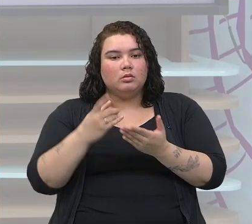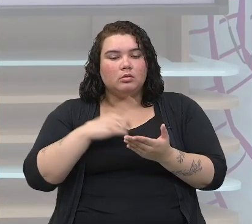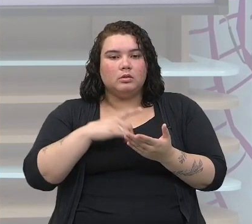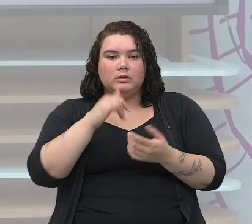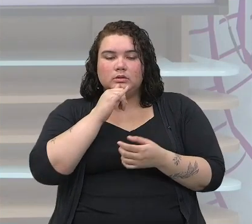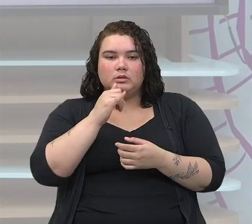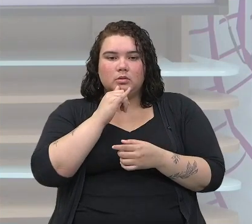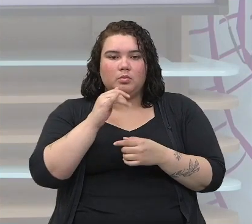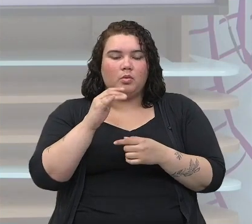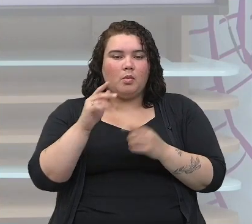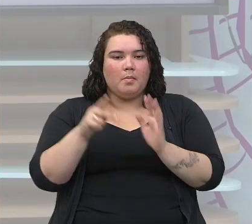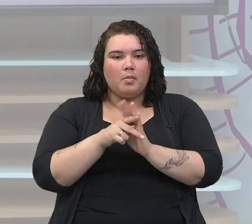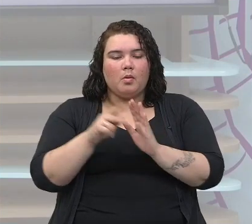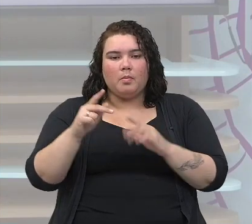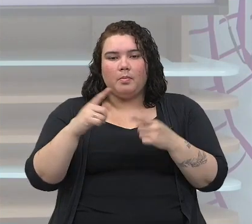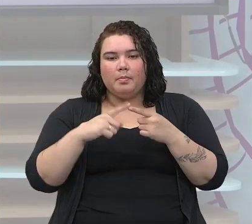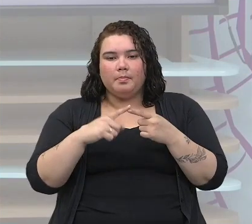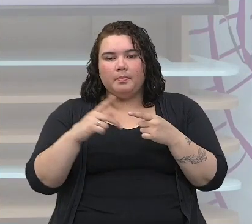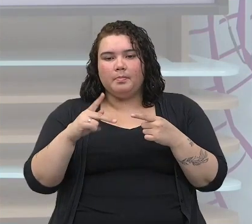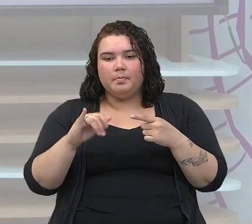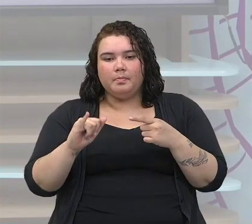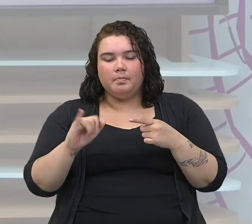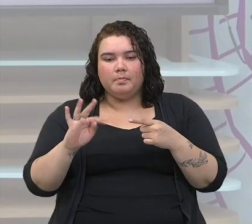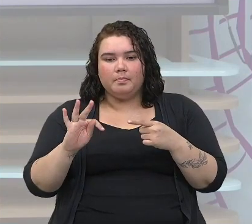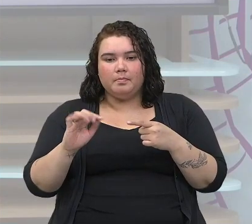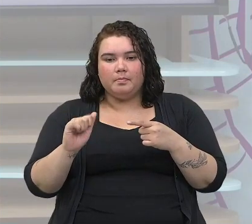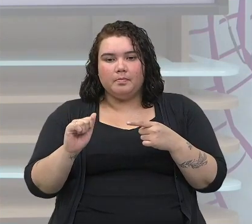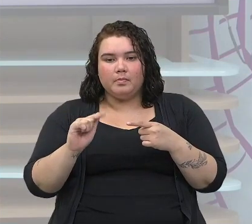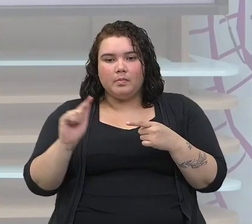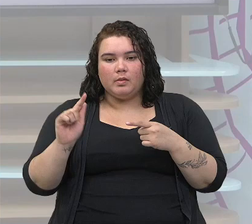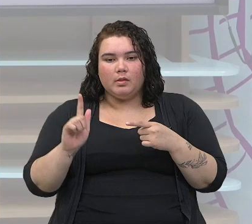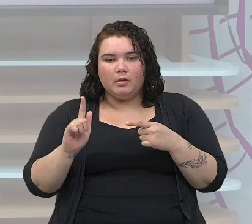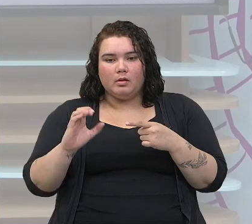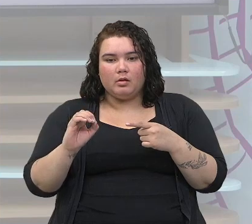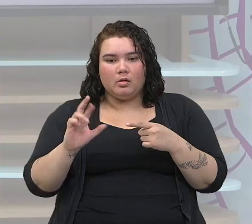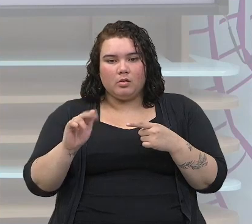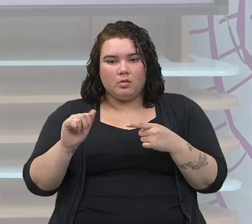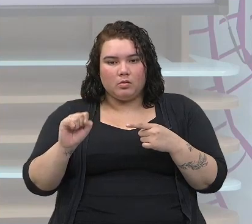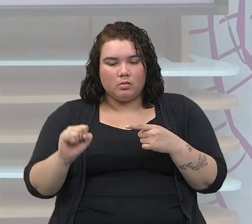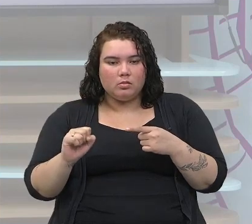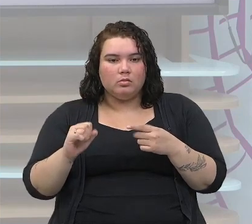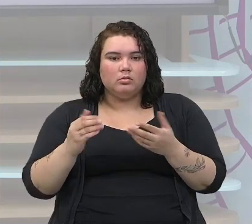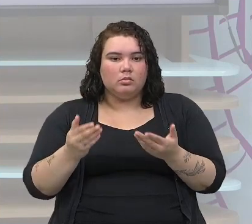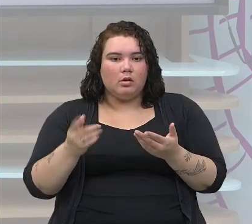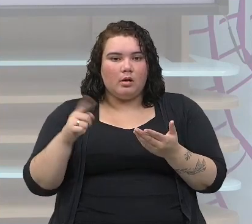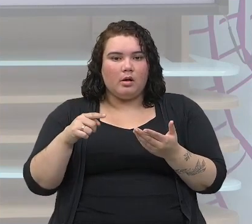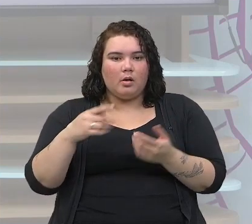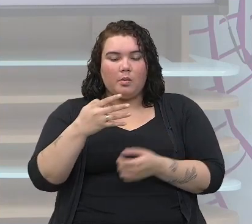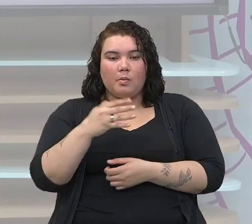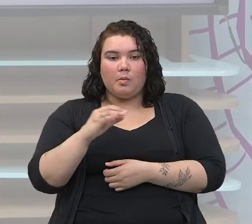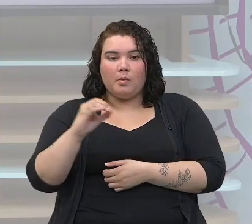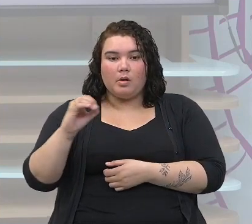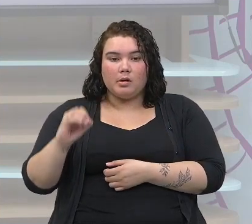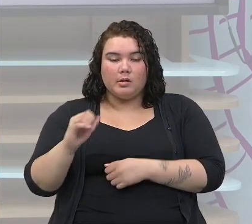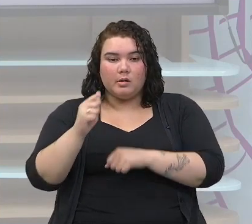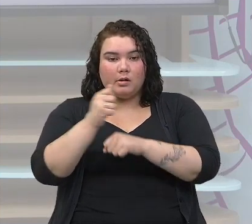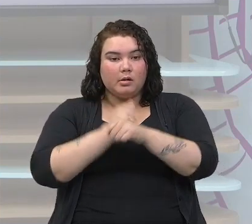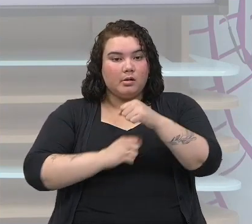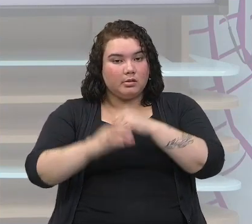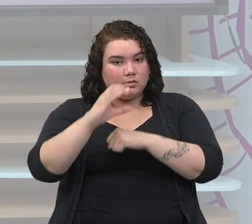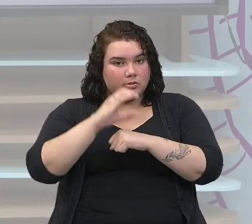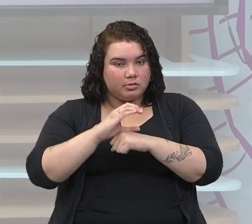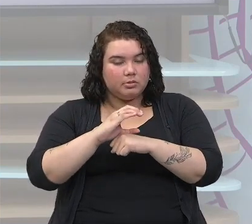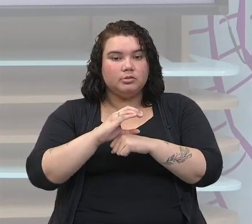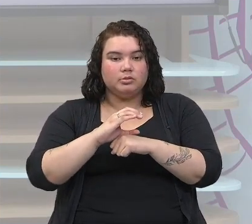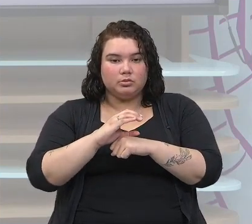Pitágoras, né? Falamos aí em Pitágoras, acho que Pitágoras, se eu não me engano, são 400 anos antes de Cristo,